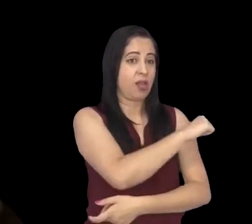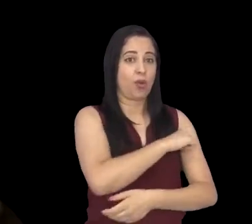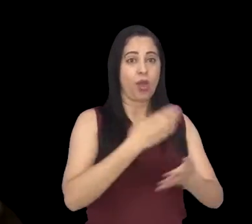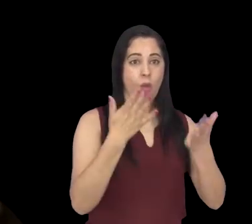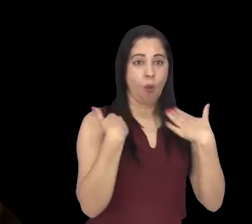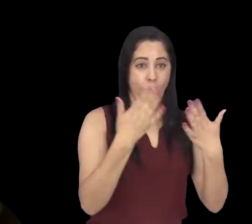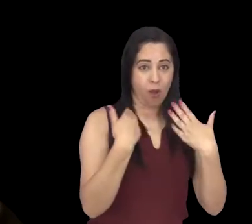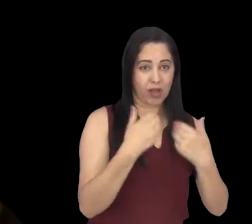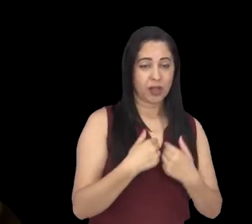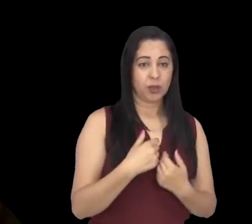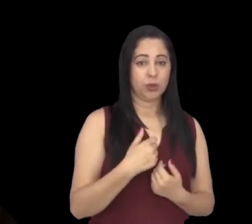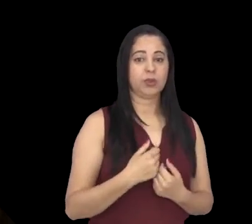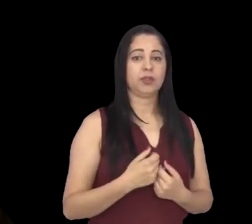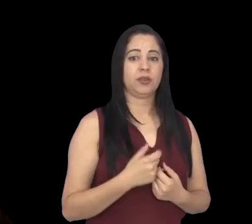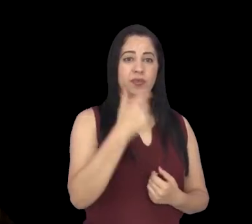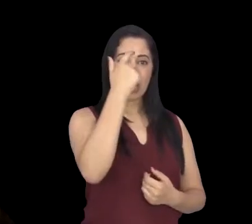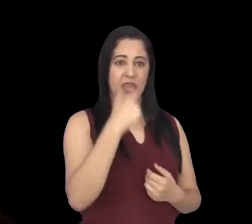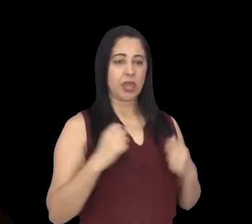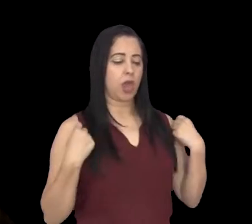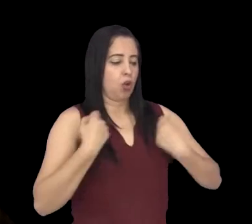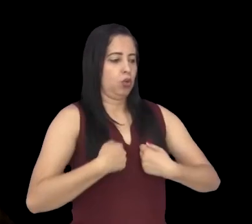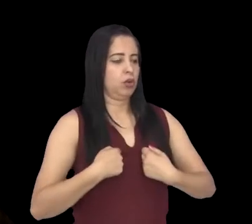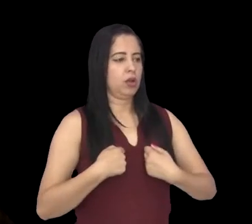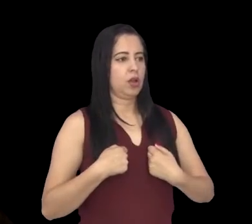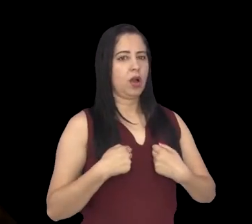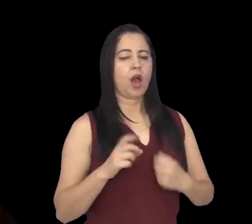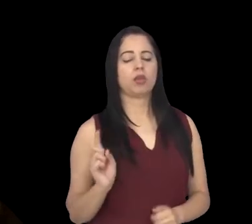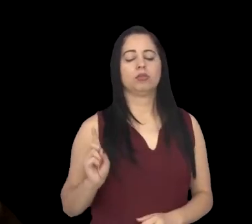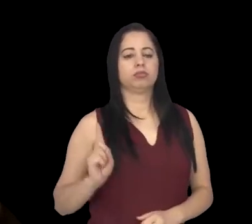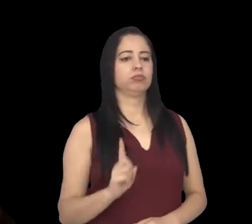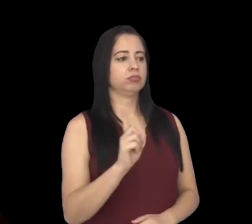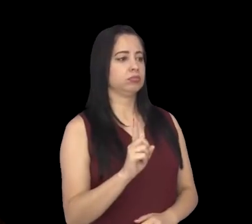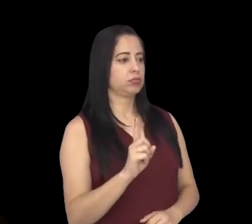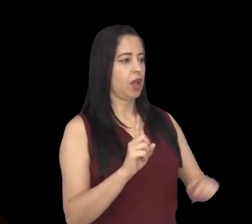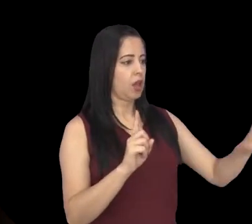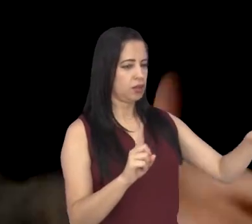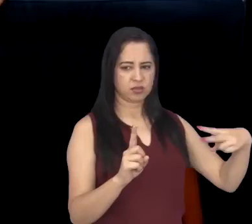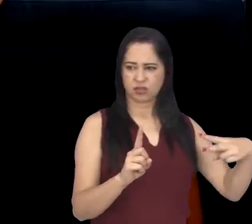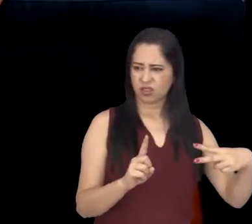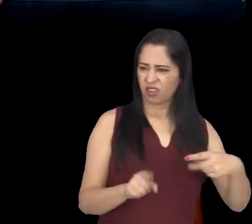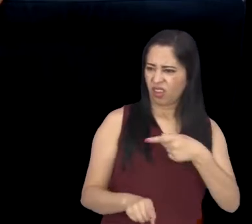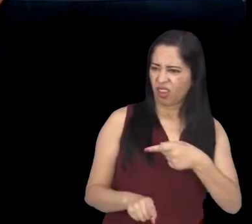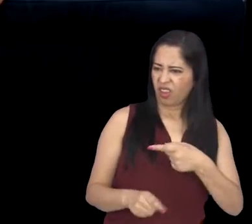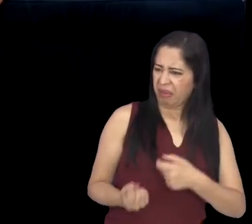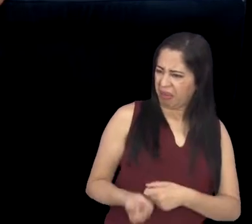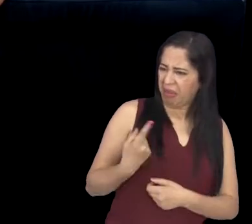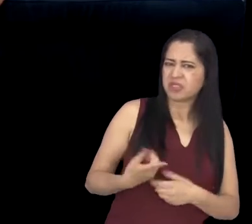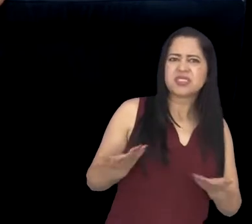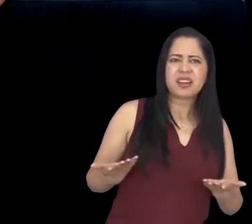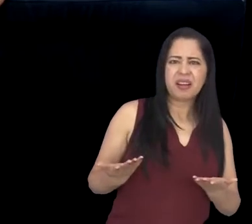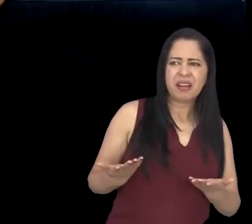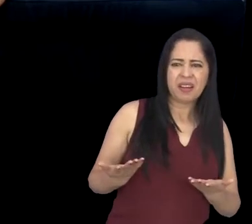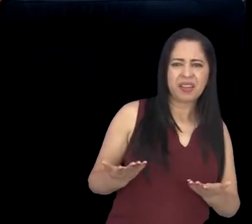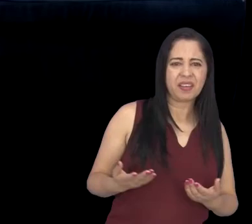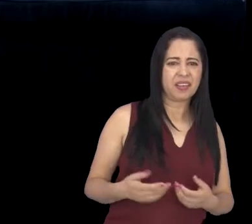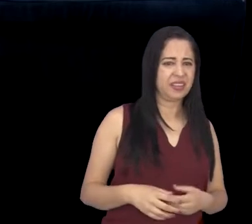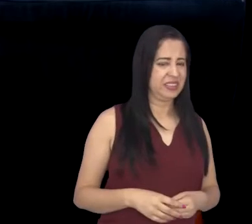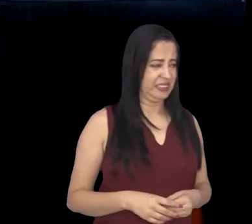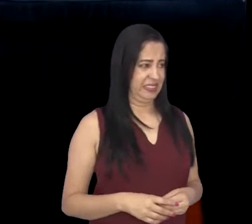cheguei, os olharam para mim, de que planeta esse cara veio? Fala, juro. Nem te conto. Eu não respondi com a Elza Soares, que